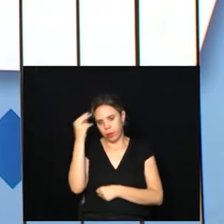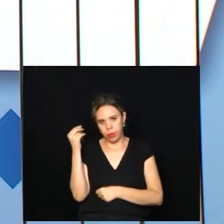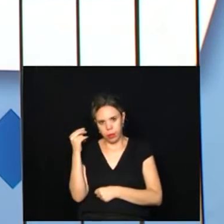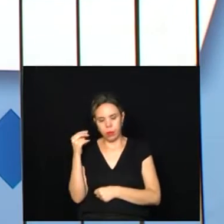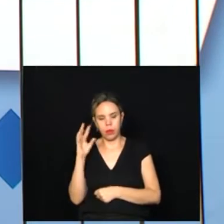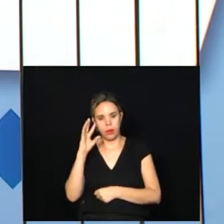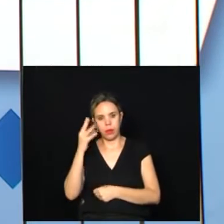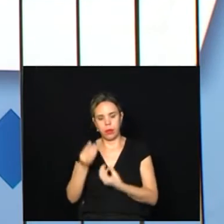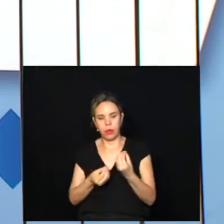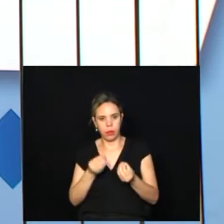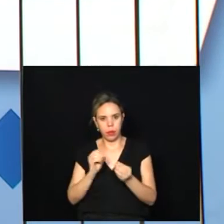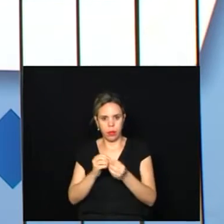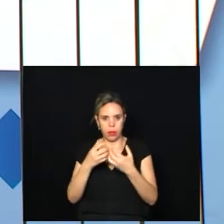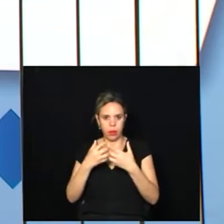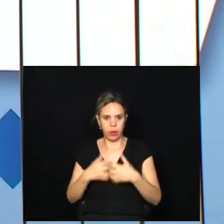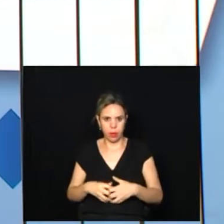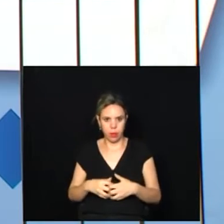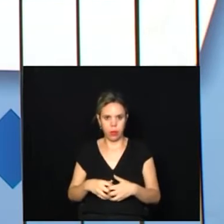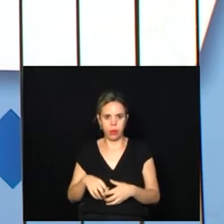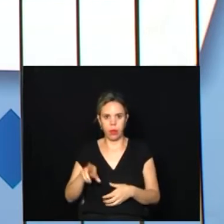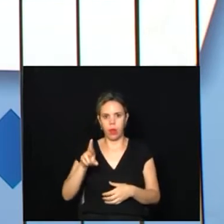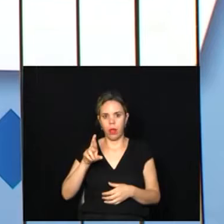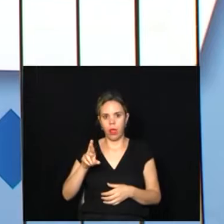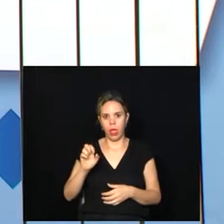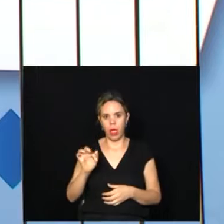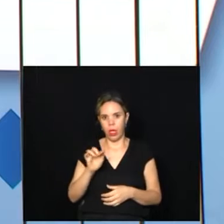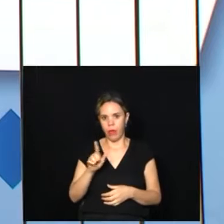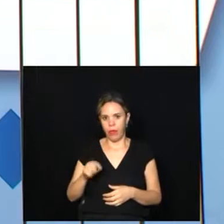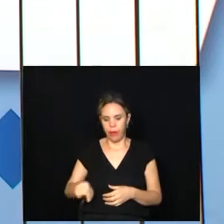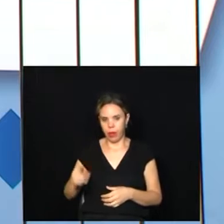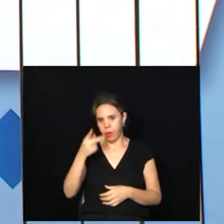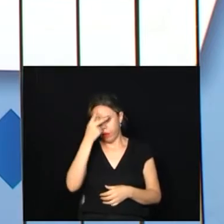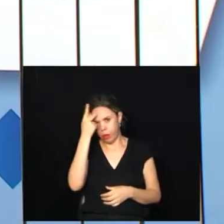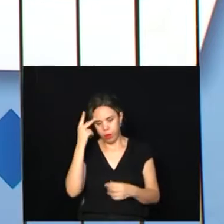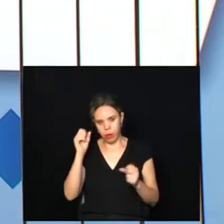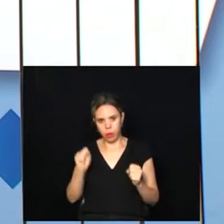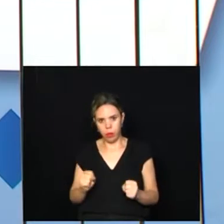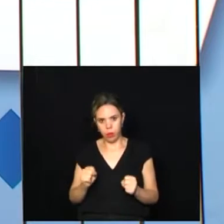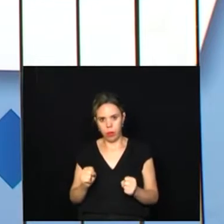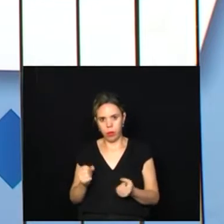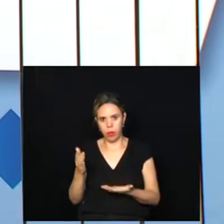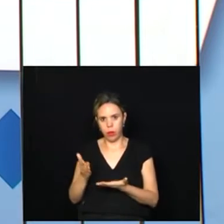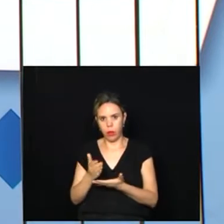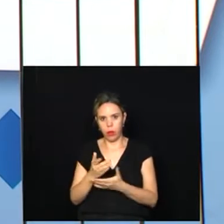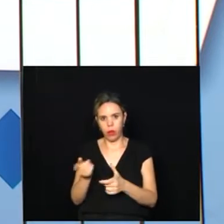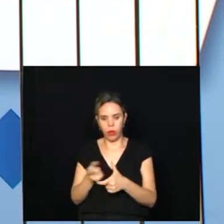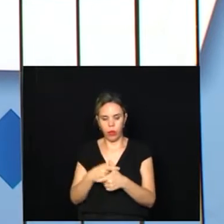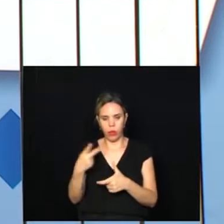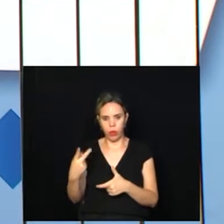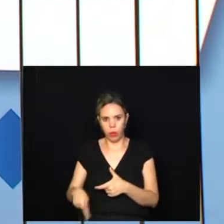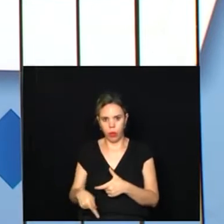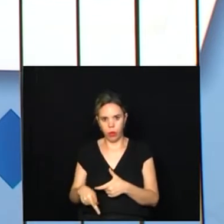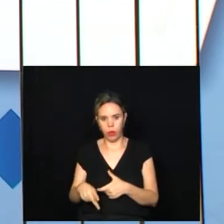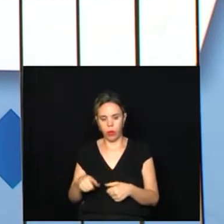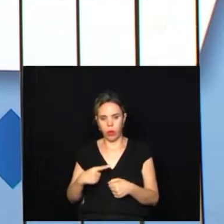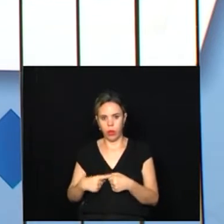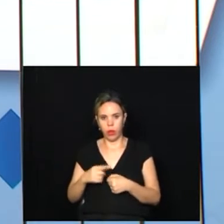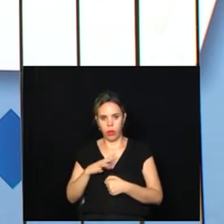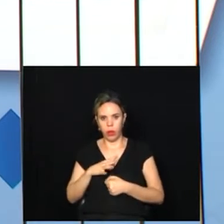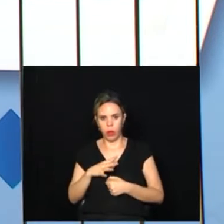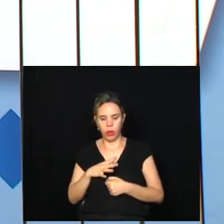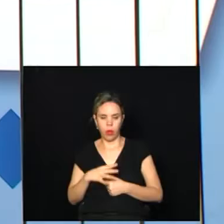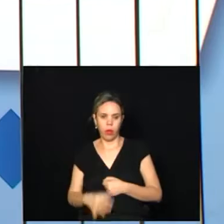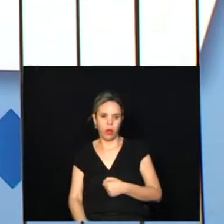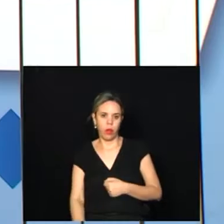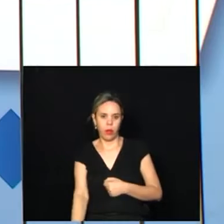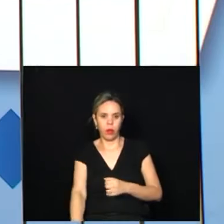e entender como vai funcionar o Refis para que as pessoas possam refinanciar as suas dívidas com o município.